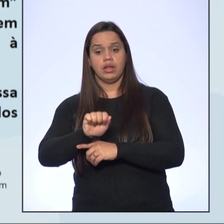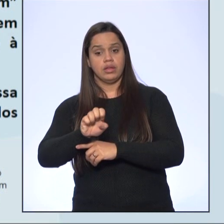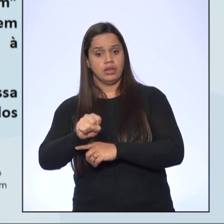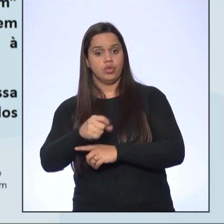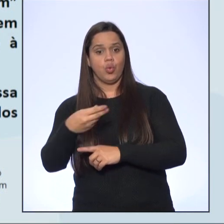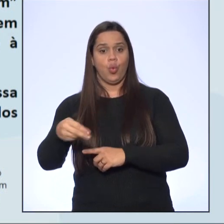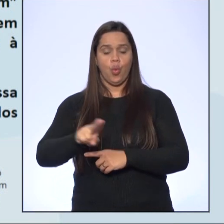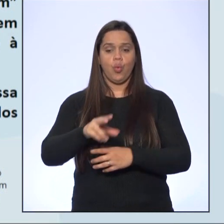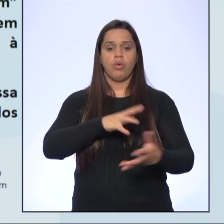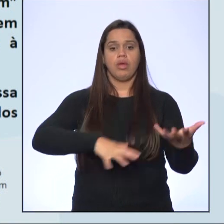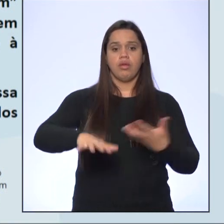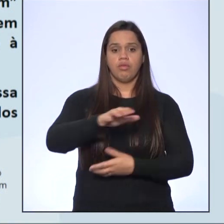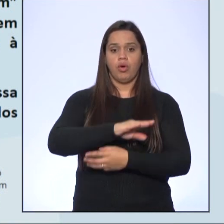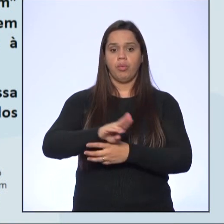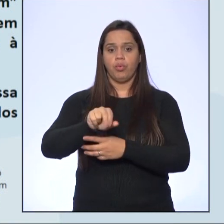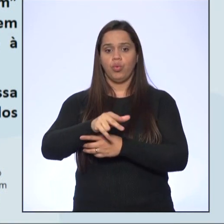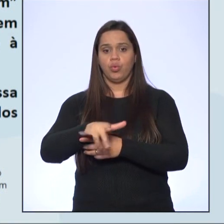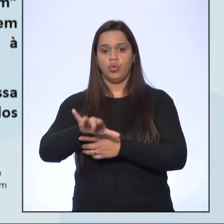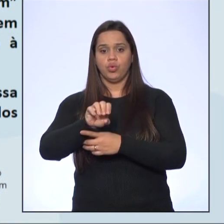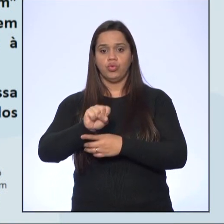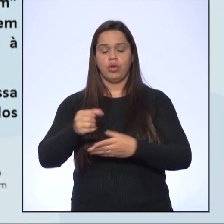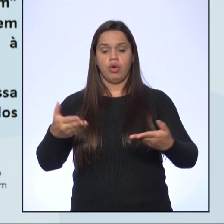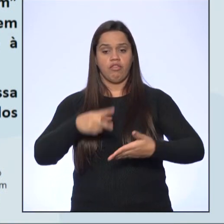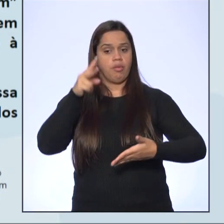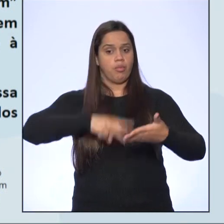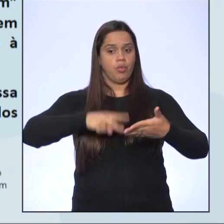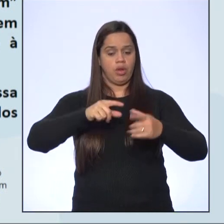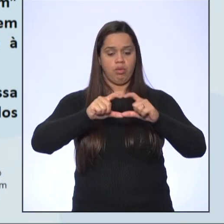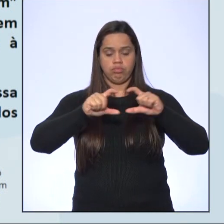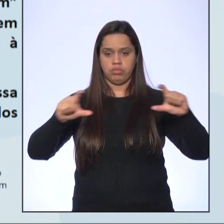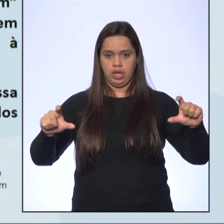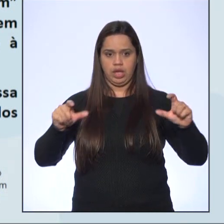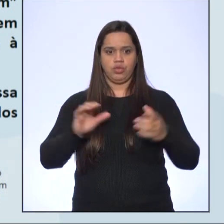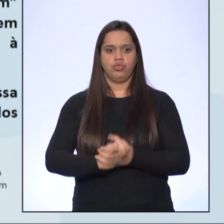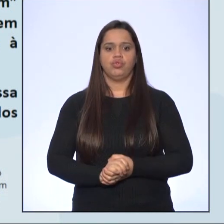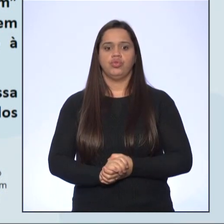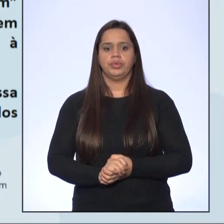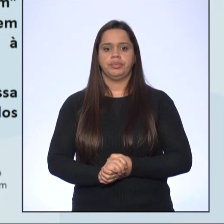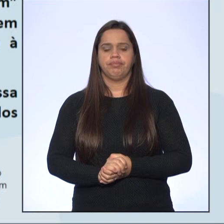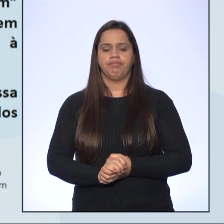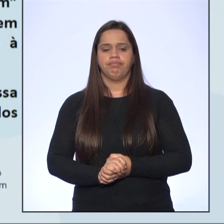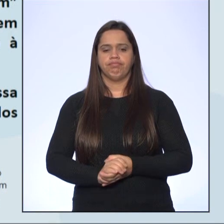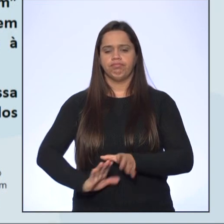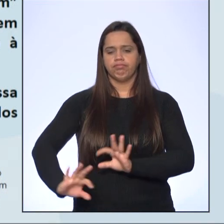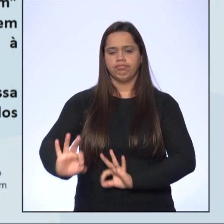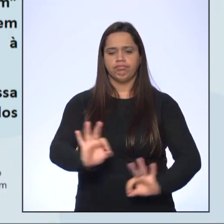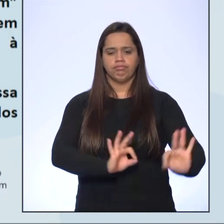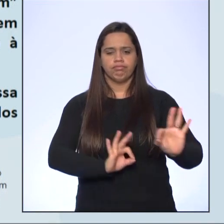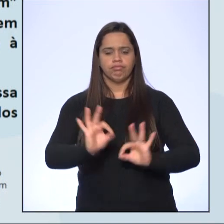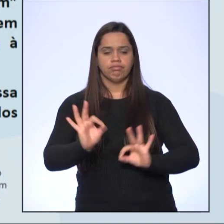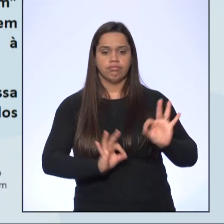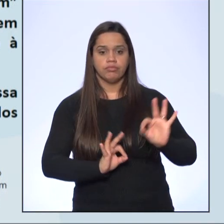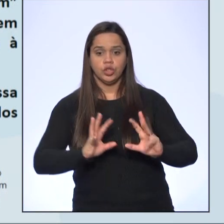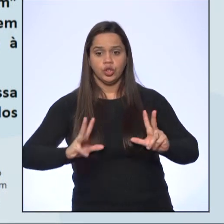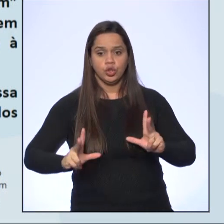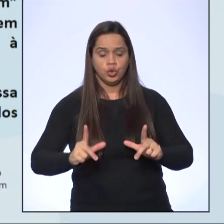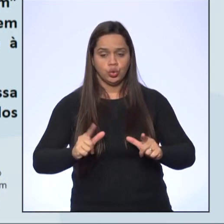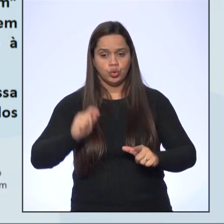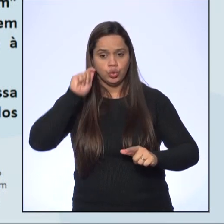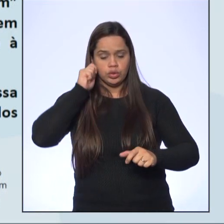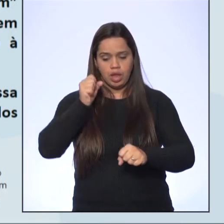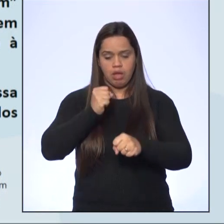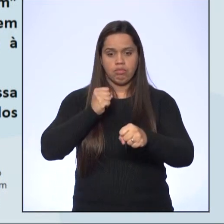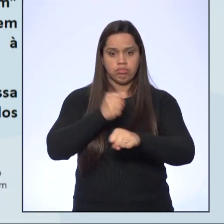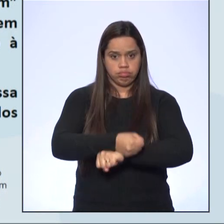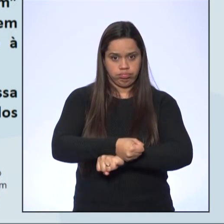um texto escrito neste contexto. Então, vamos lá. Orquestrada por negros escravizados, libertos, trabalhadores pobres